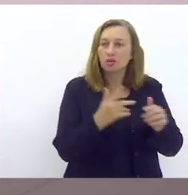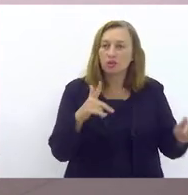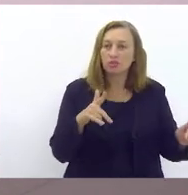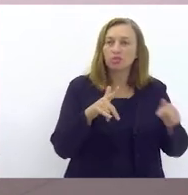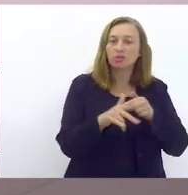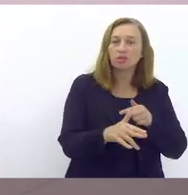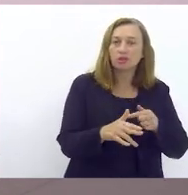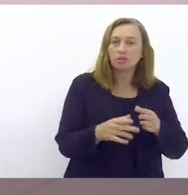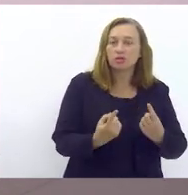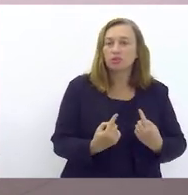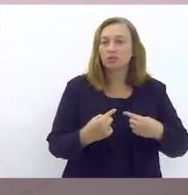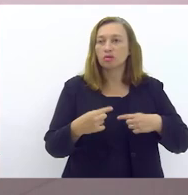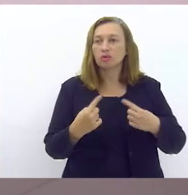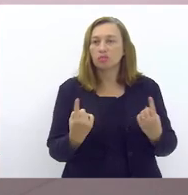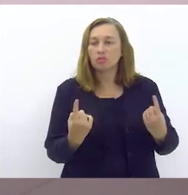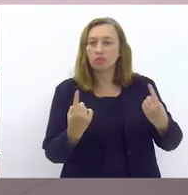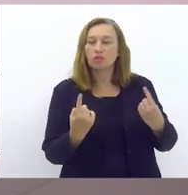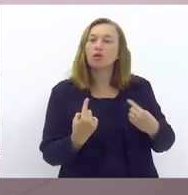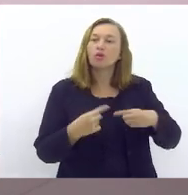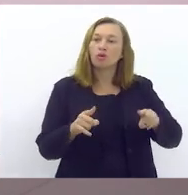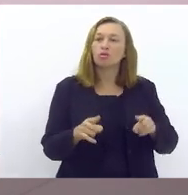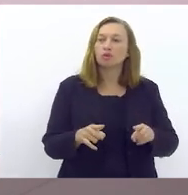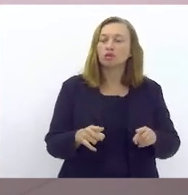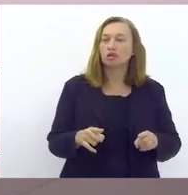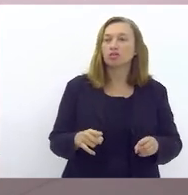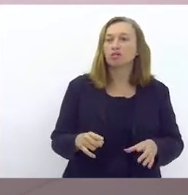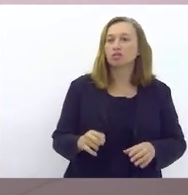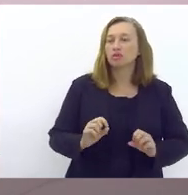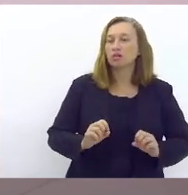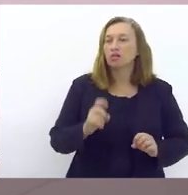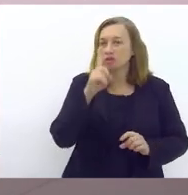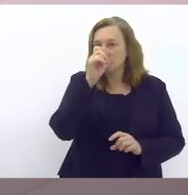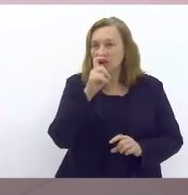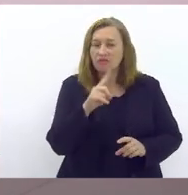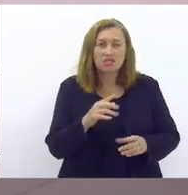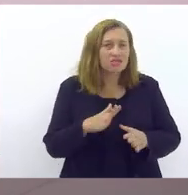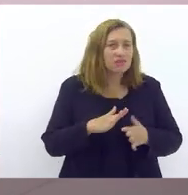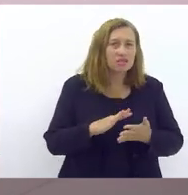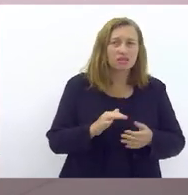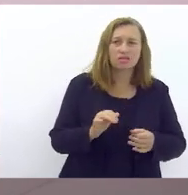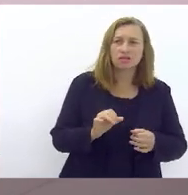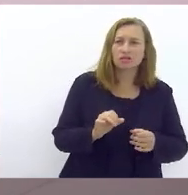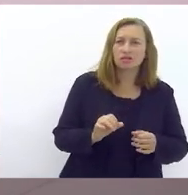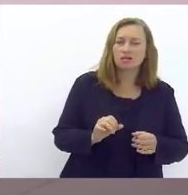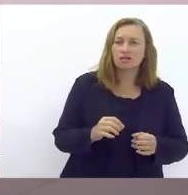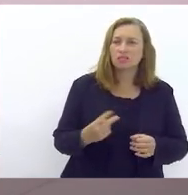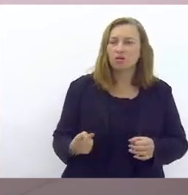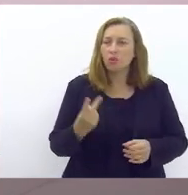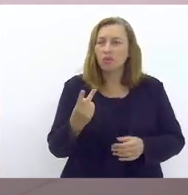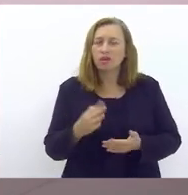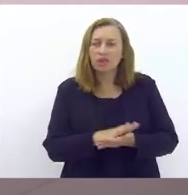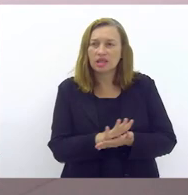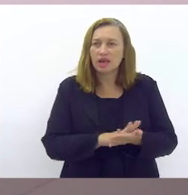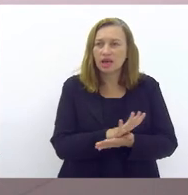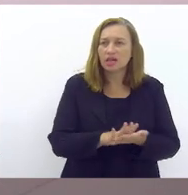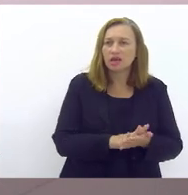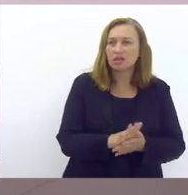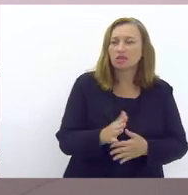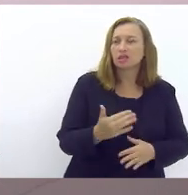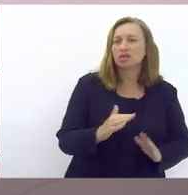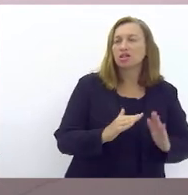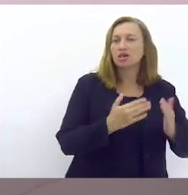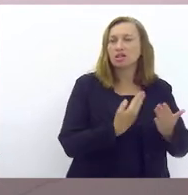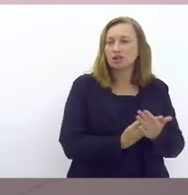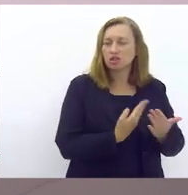um confronto que não leva a nada, é um sacrifício que não leva a nada, só vitimiza nossas crianças que deveriam estar estudando e que não pode estudar justamente por esse